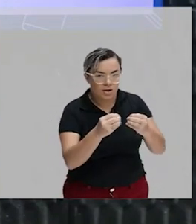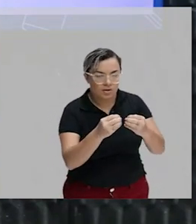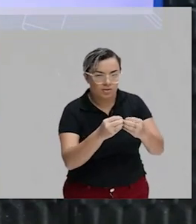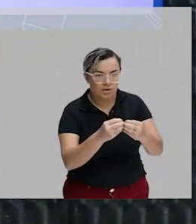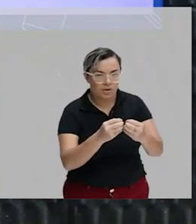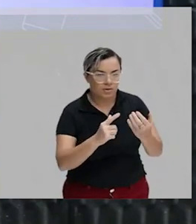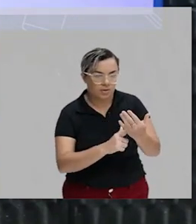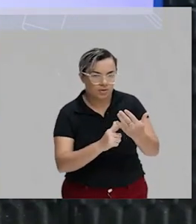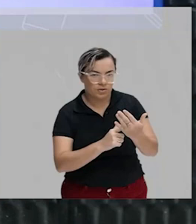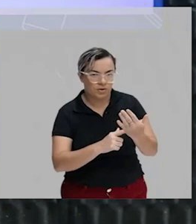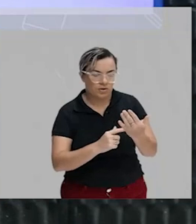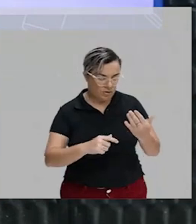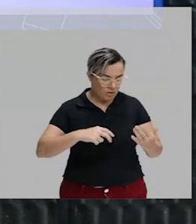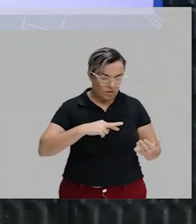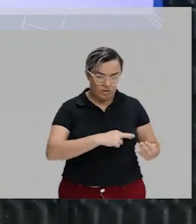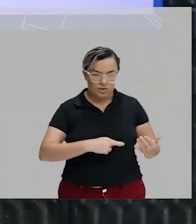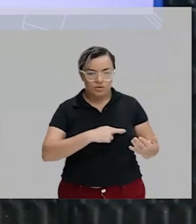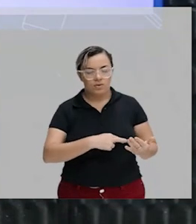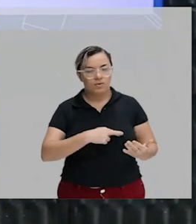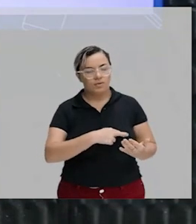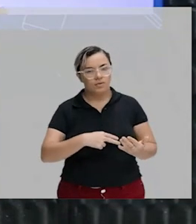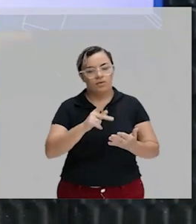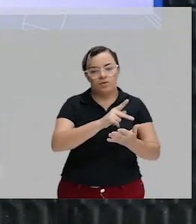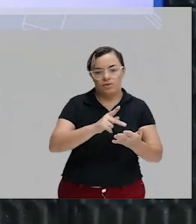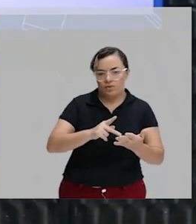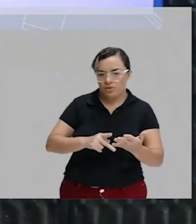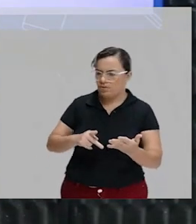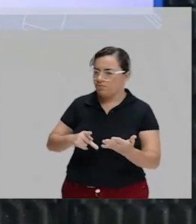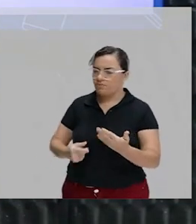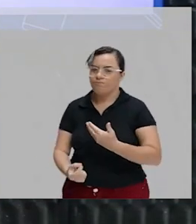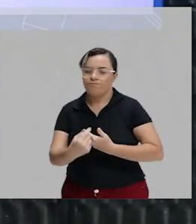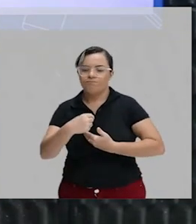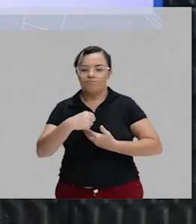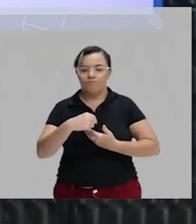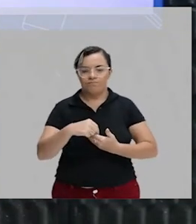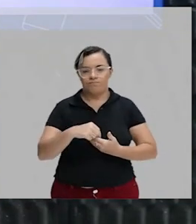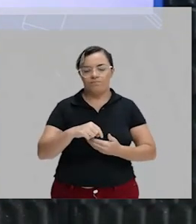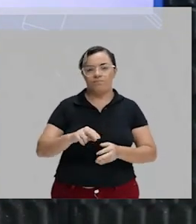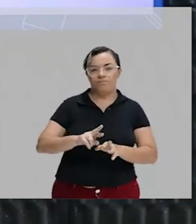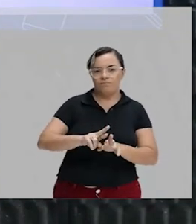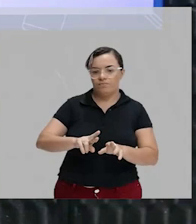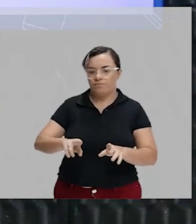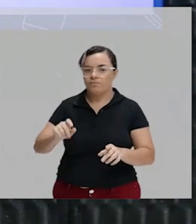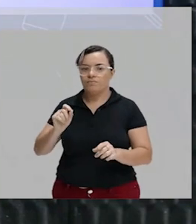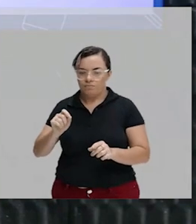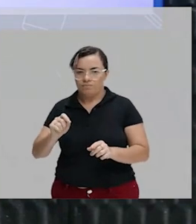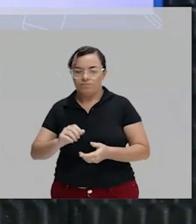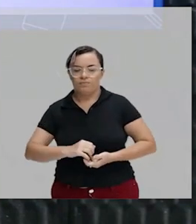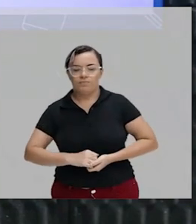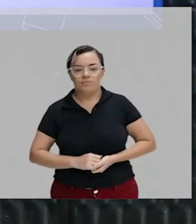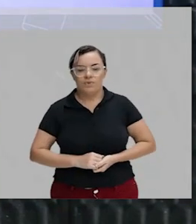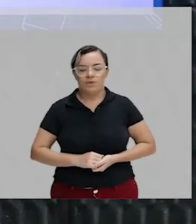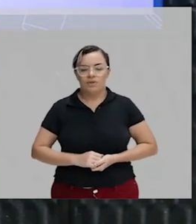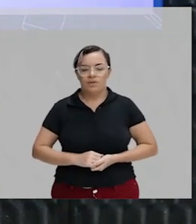fazer uma poesia vaga e subjetiva sem temas do Realismo então aqui a gente já tem um cordel interessante que já nos